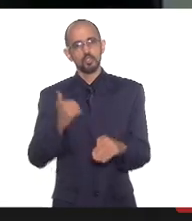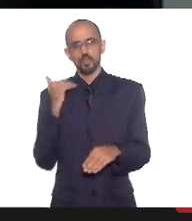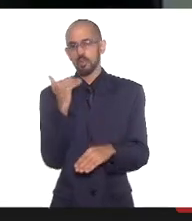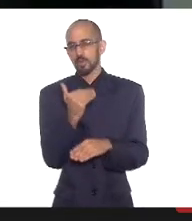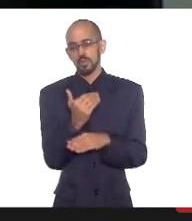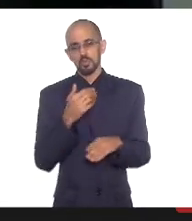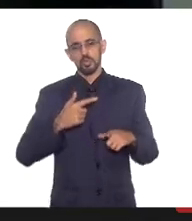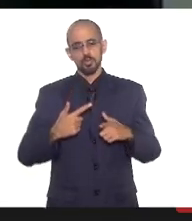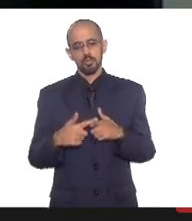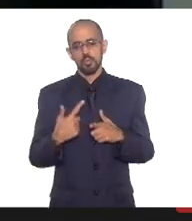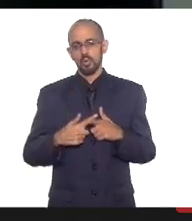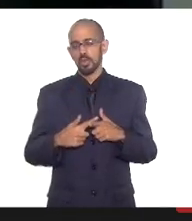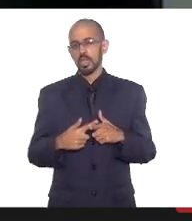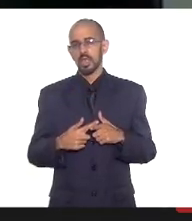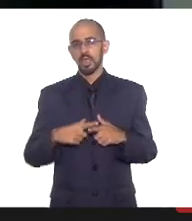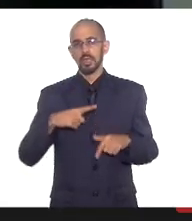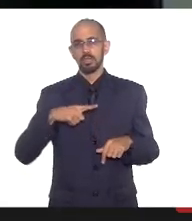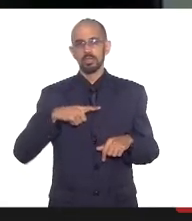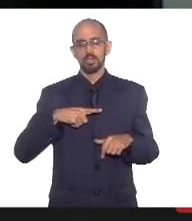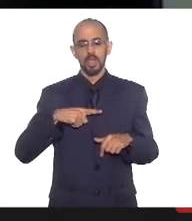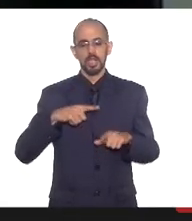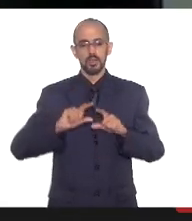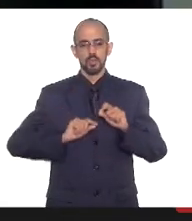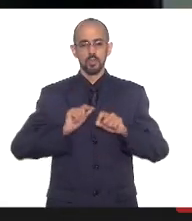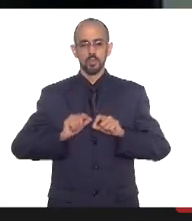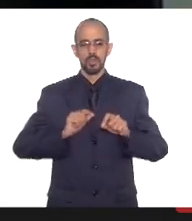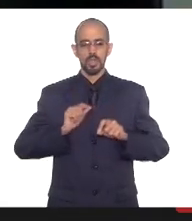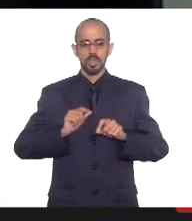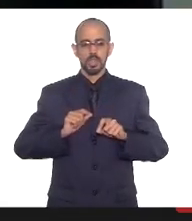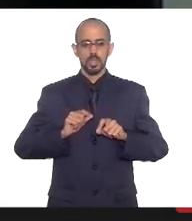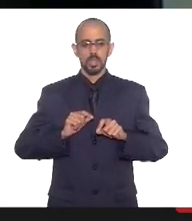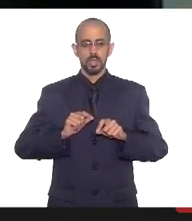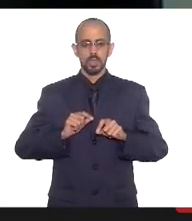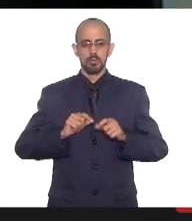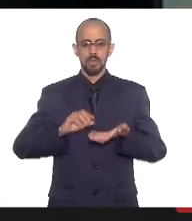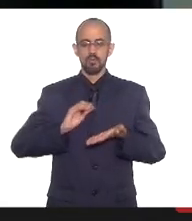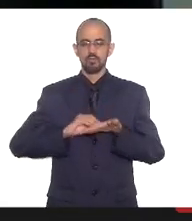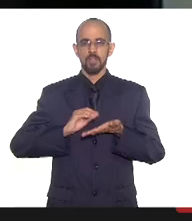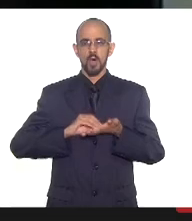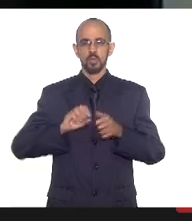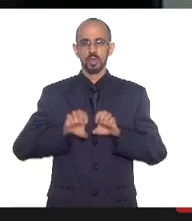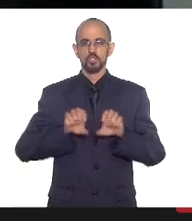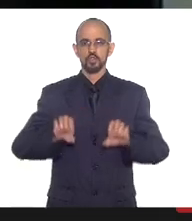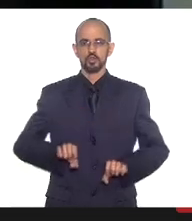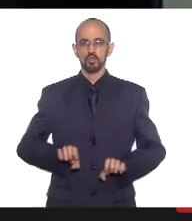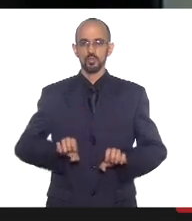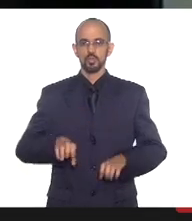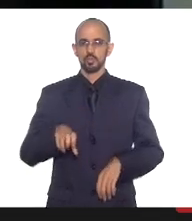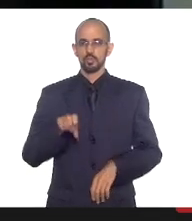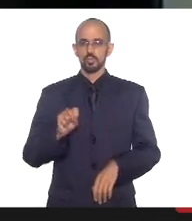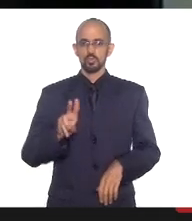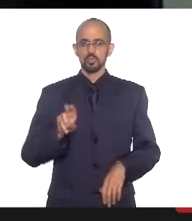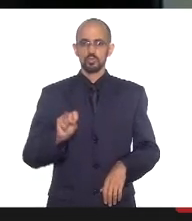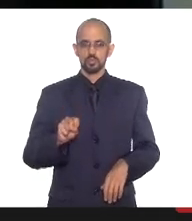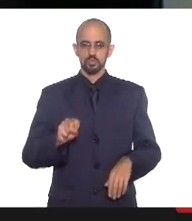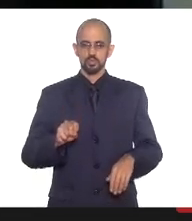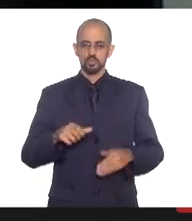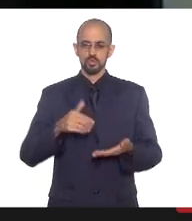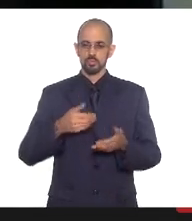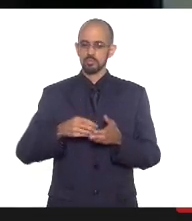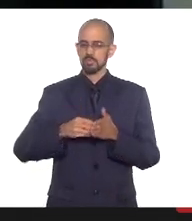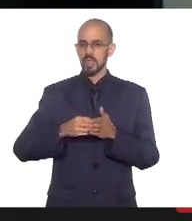que a uma deliberação né de desestruturar o Sistema Único de Saúde